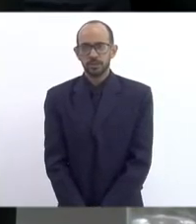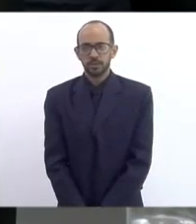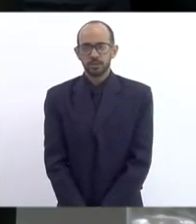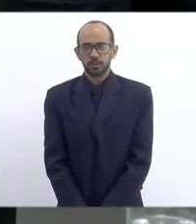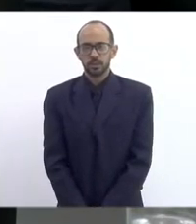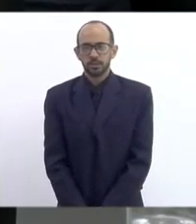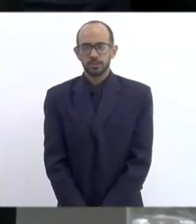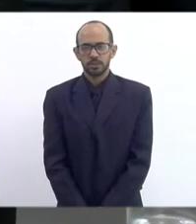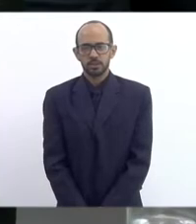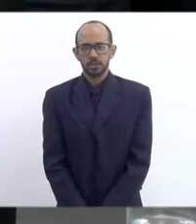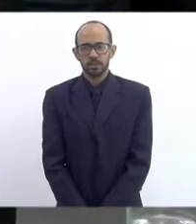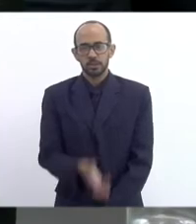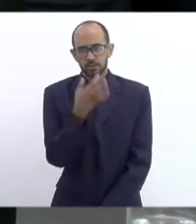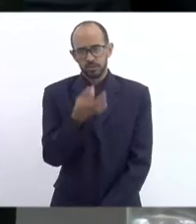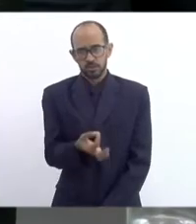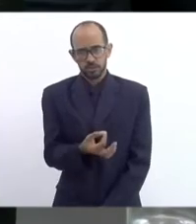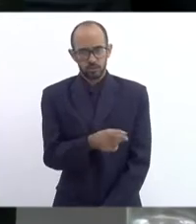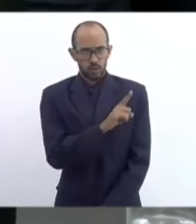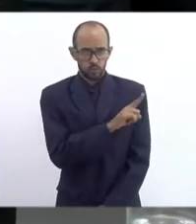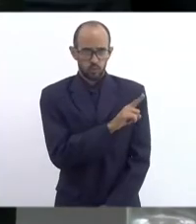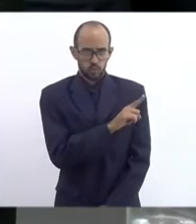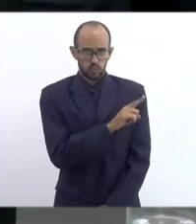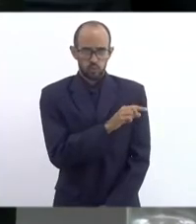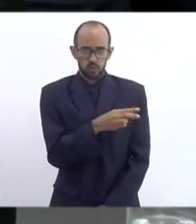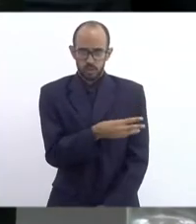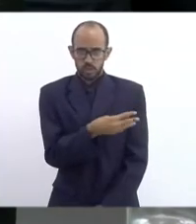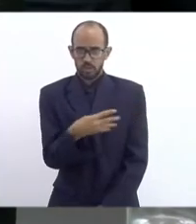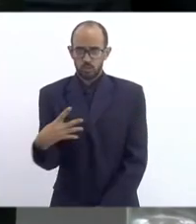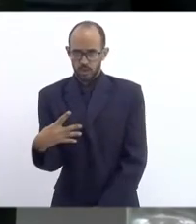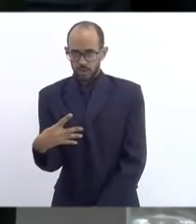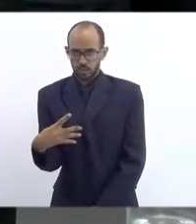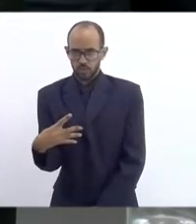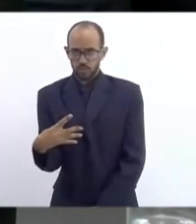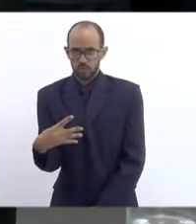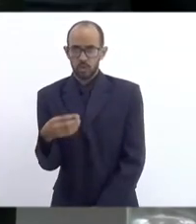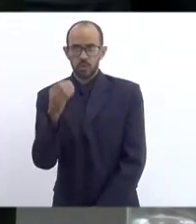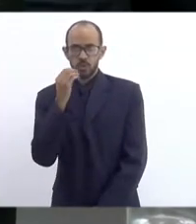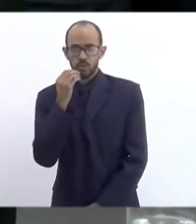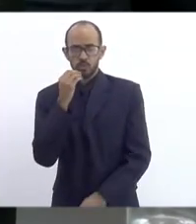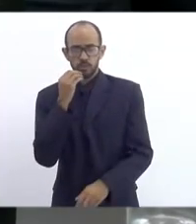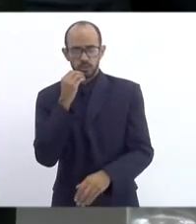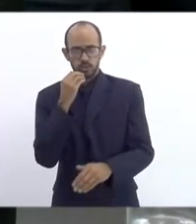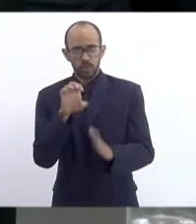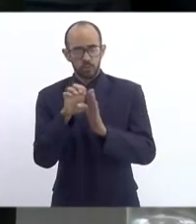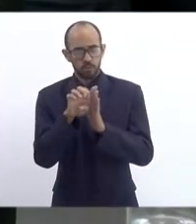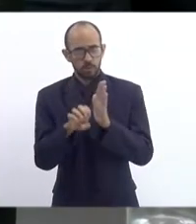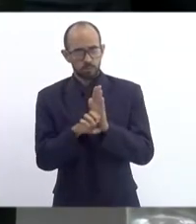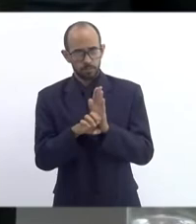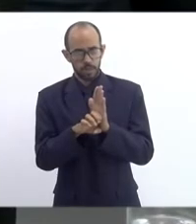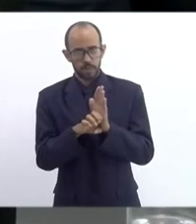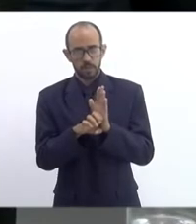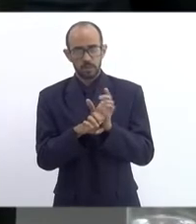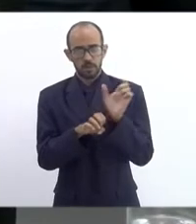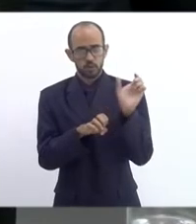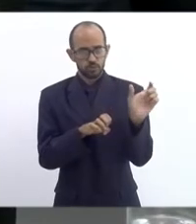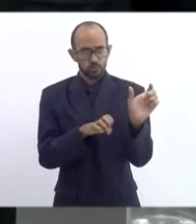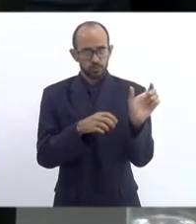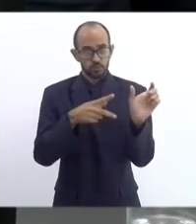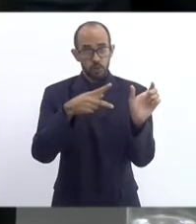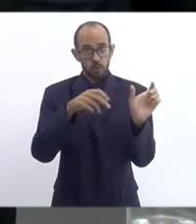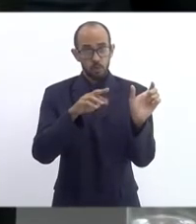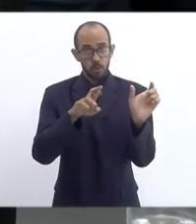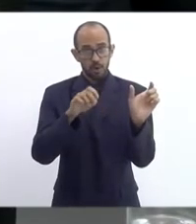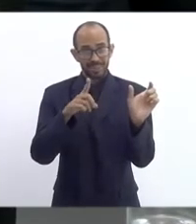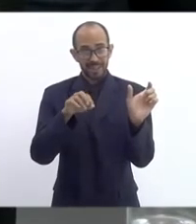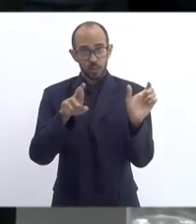Eu queria sugerir que a emenda 1, 3 e 4, que foram acolhidos, poderiam ter uma subemenda para substituir a expressão pessoa portadora de necessidade